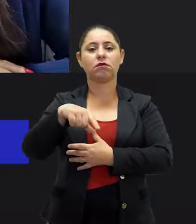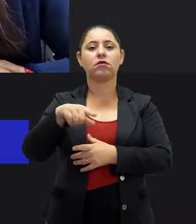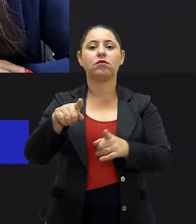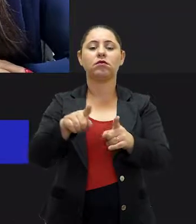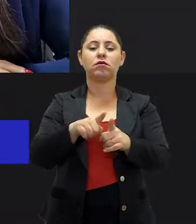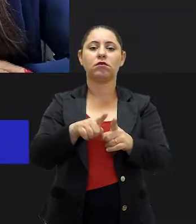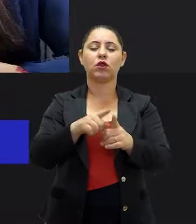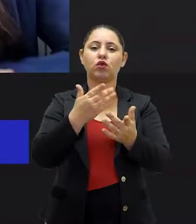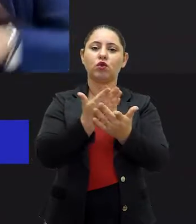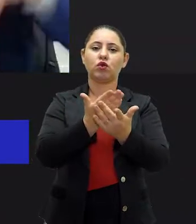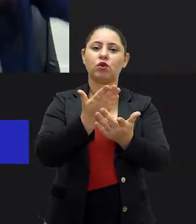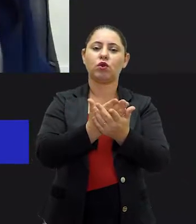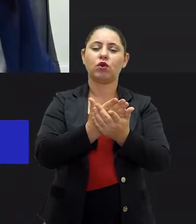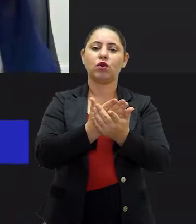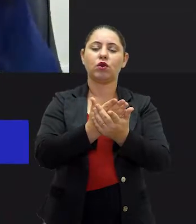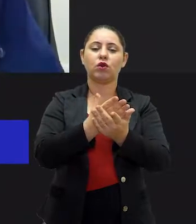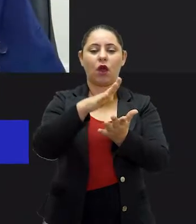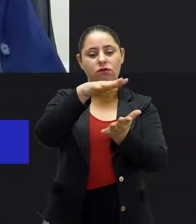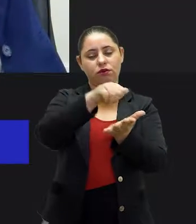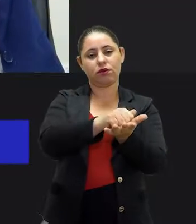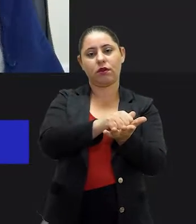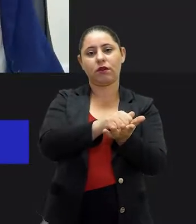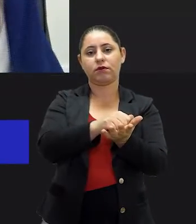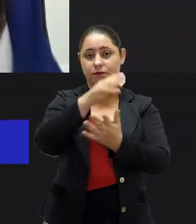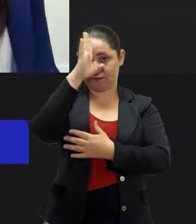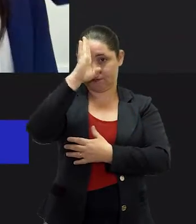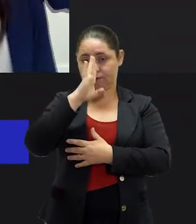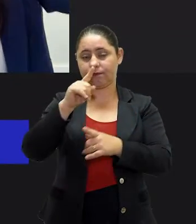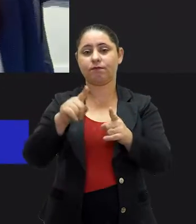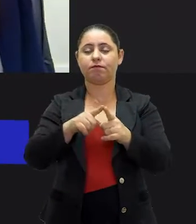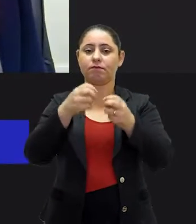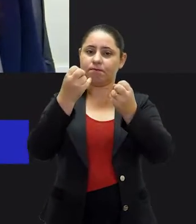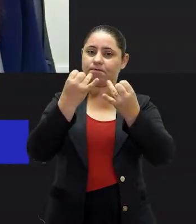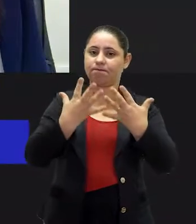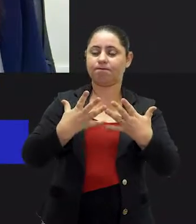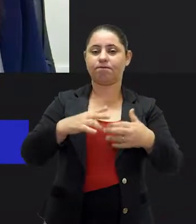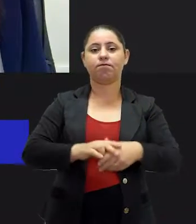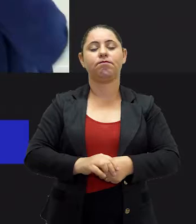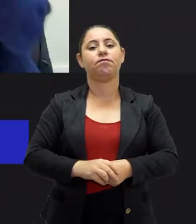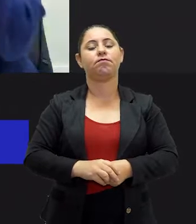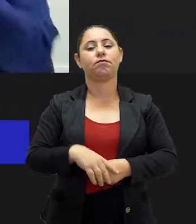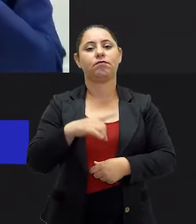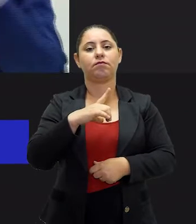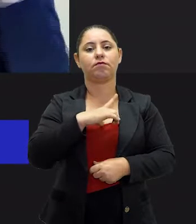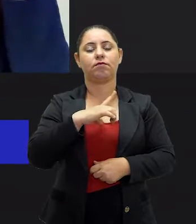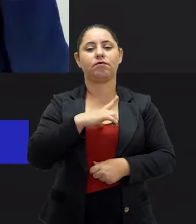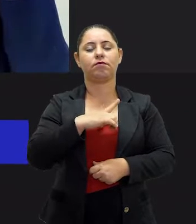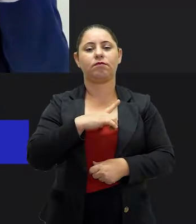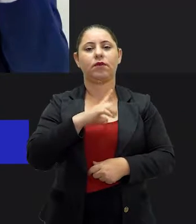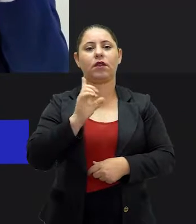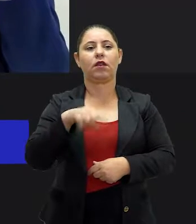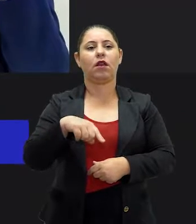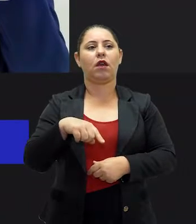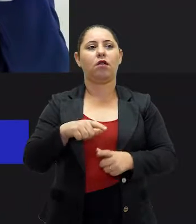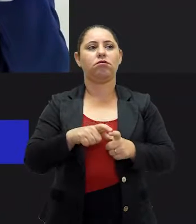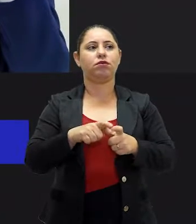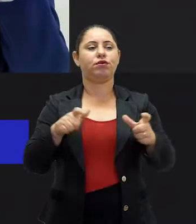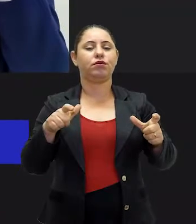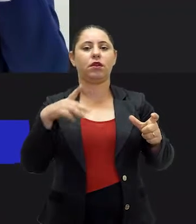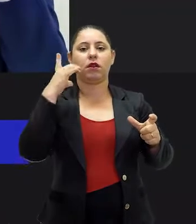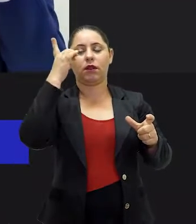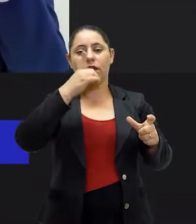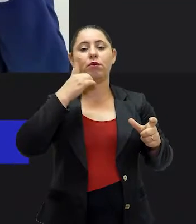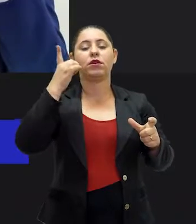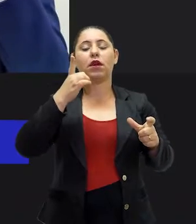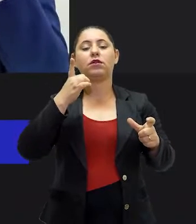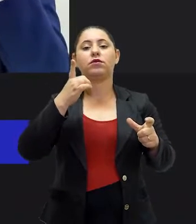de estudantil, digital e gratuita. Vossa Excelência votou conosco também. Nós tivemos aí a grande maioria dos